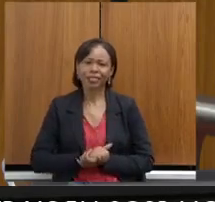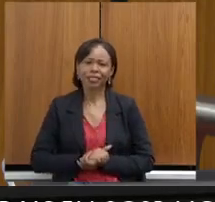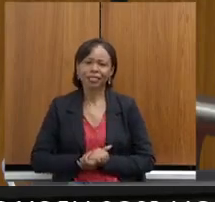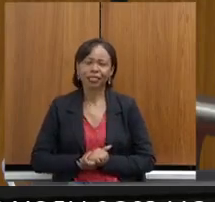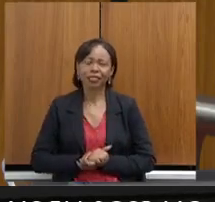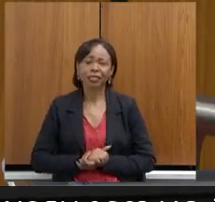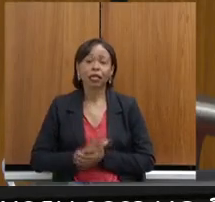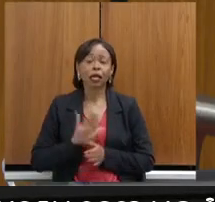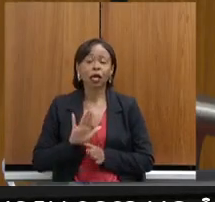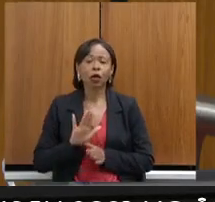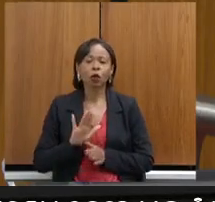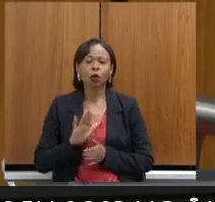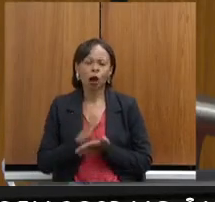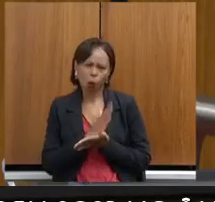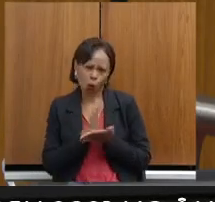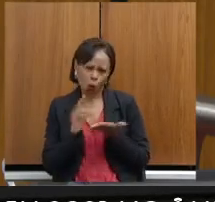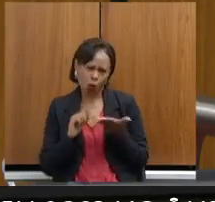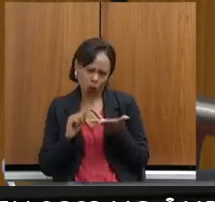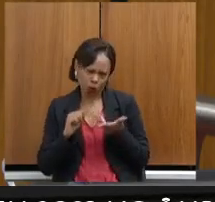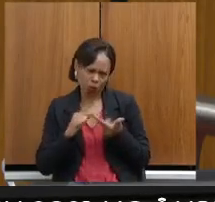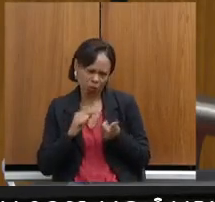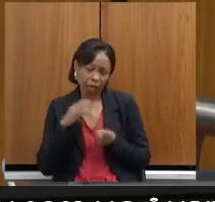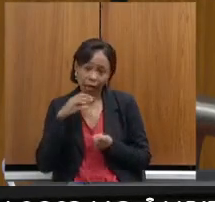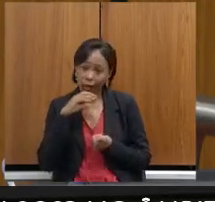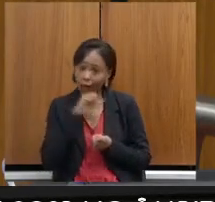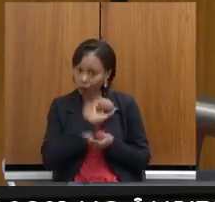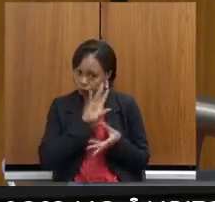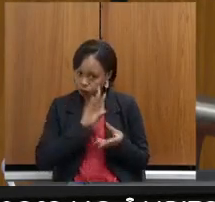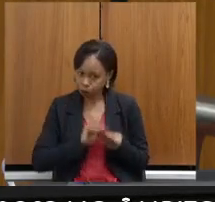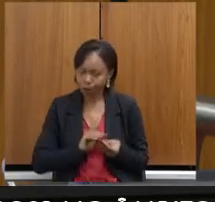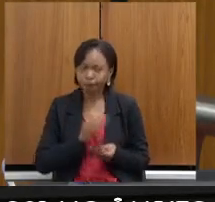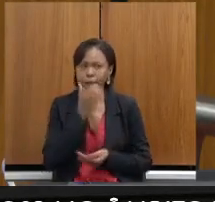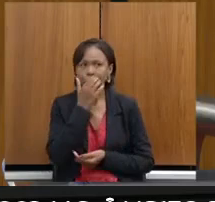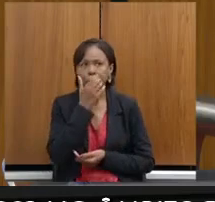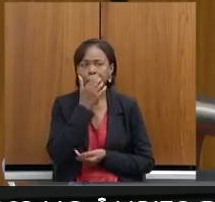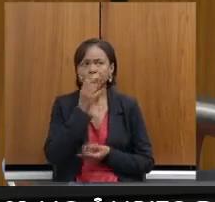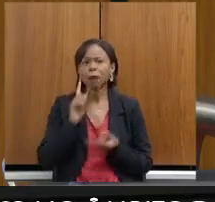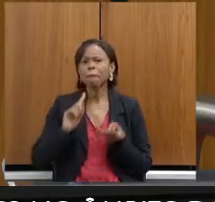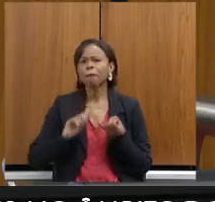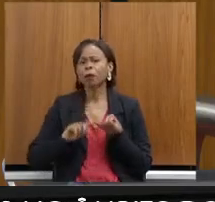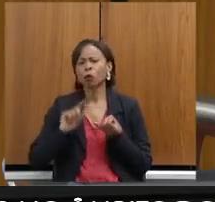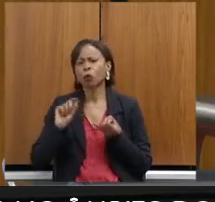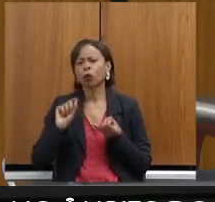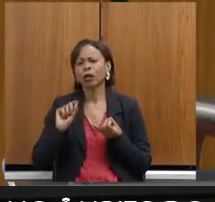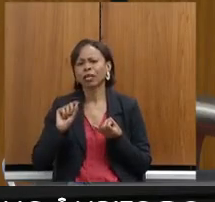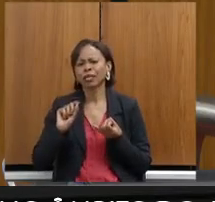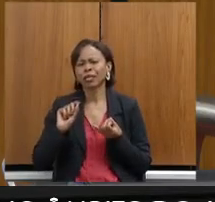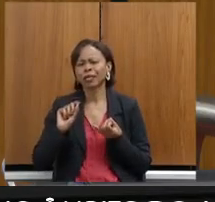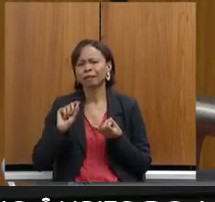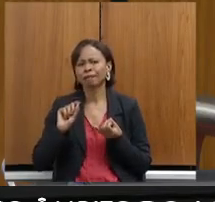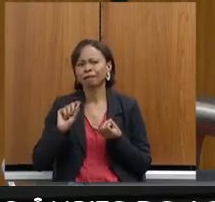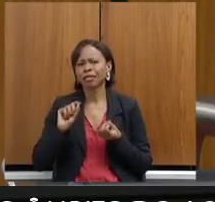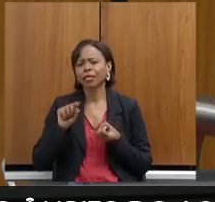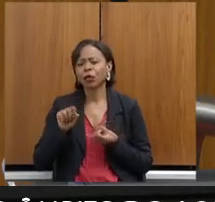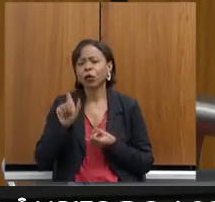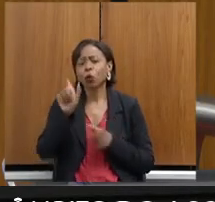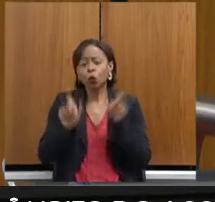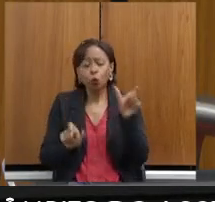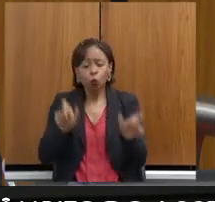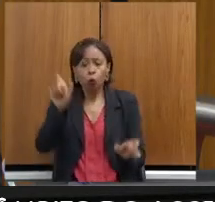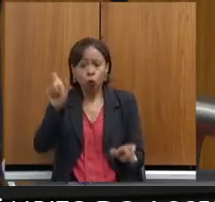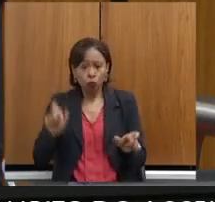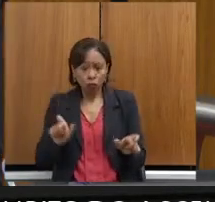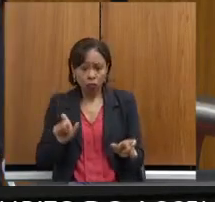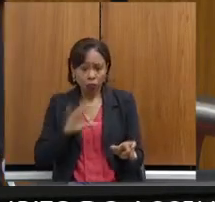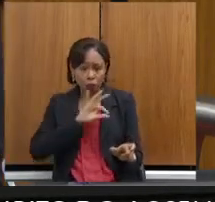chama atenção para alguns e rapidamente Primeiro me chamou atenção ao adoecimento dos nossos policiais